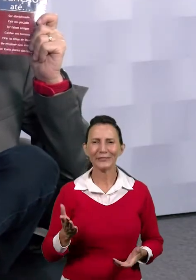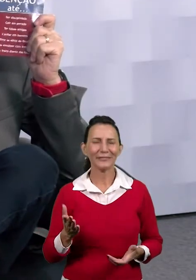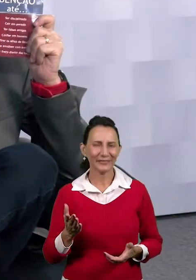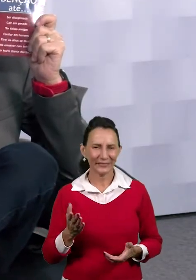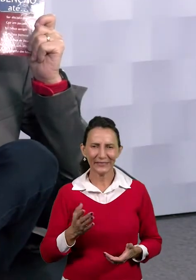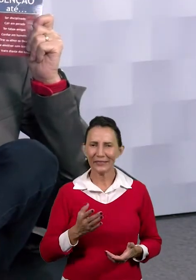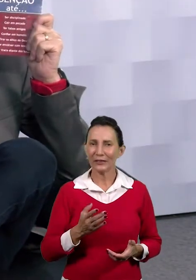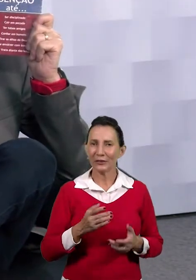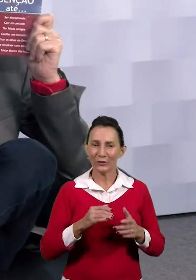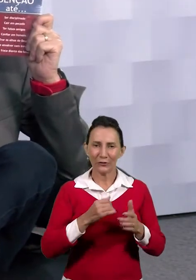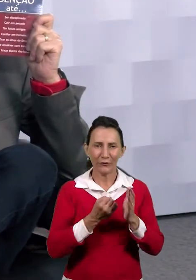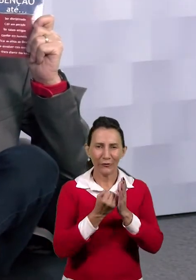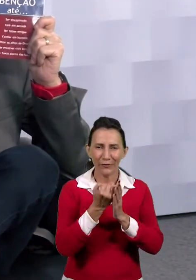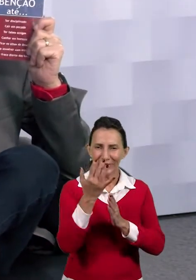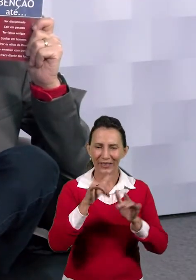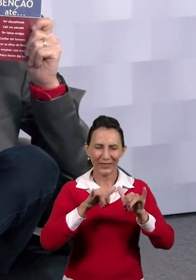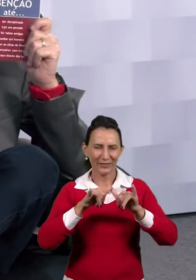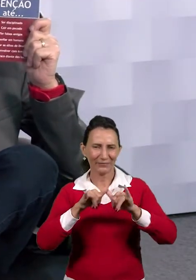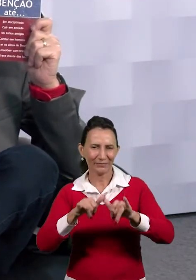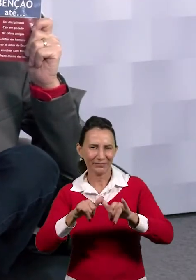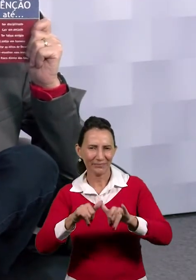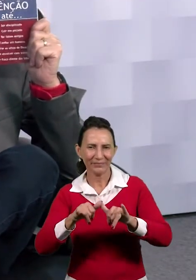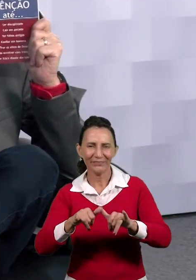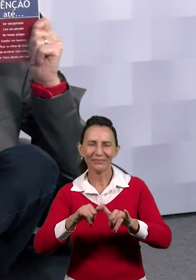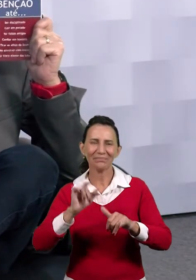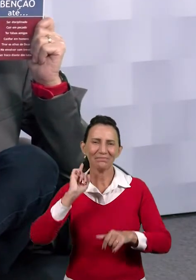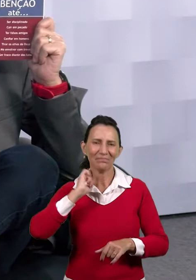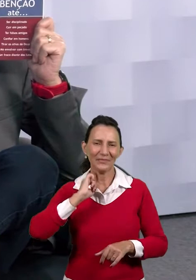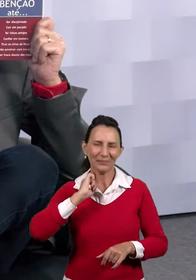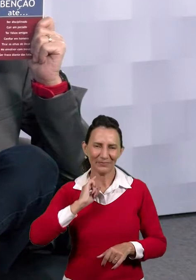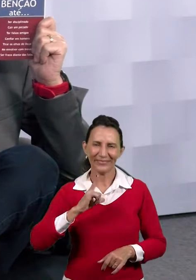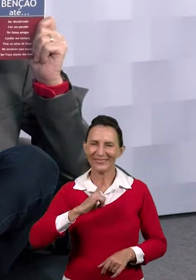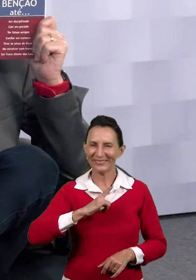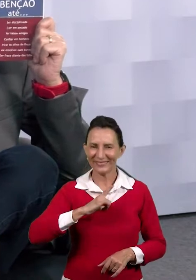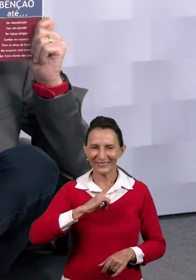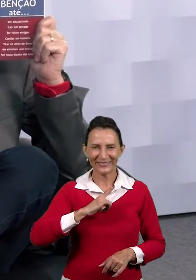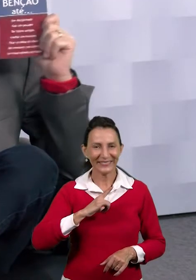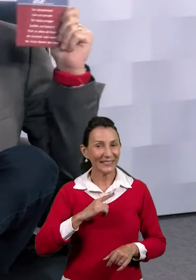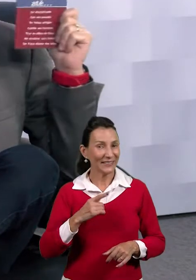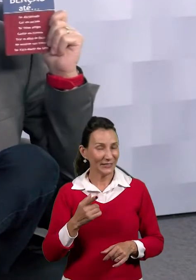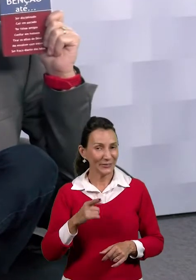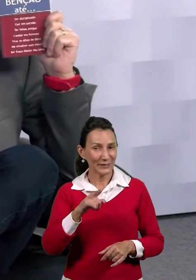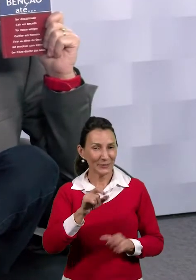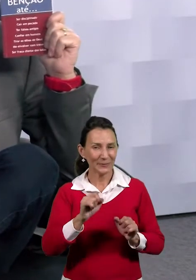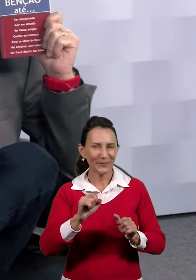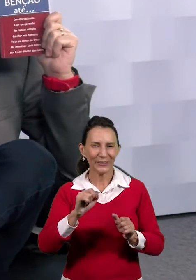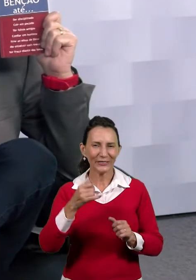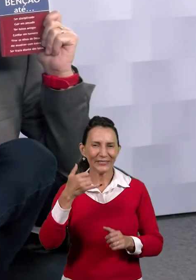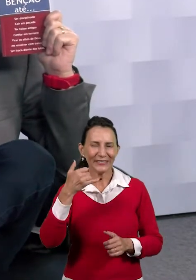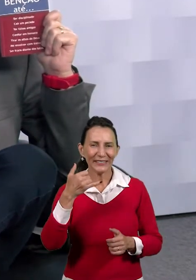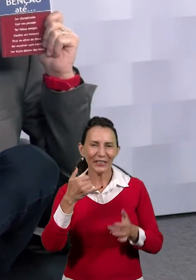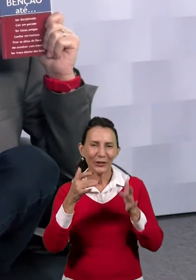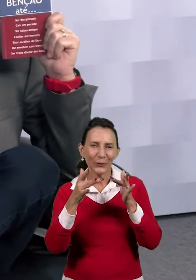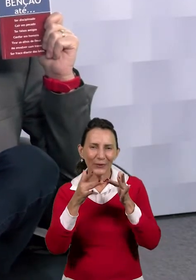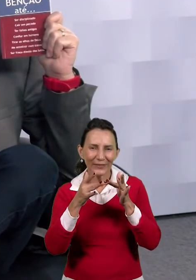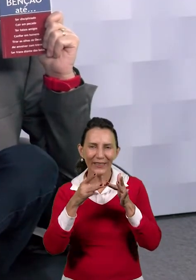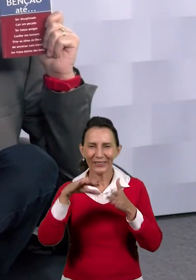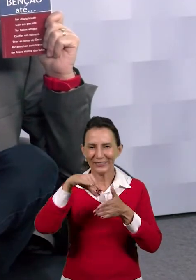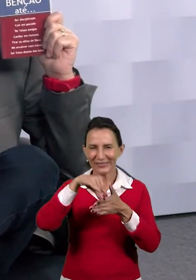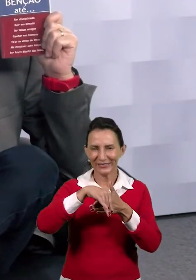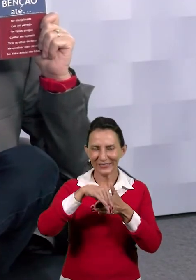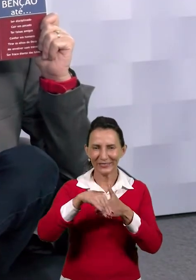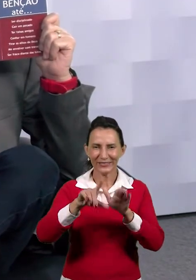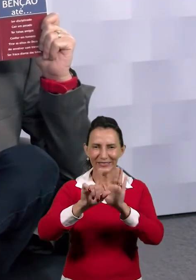em vários supermercados de toda Minas Gerais e você pode também ligar para a editora Getsemane,